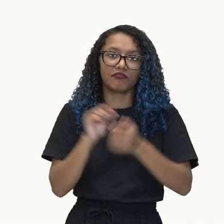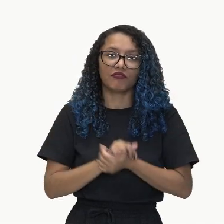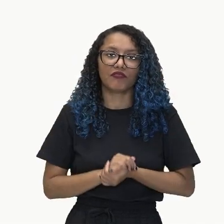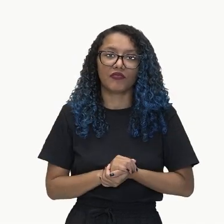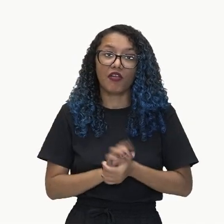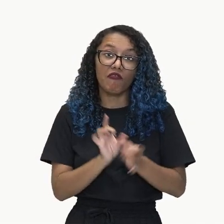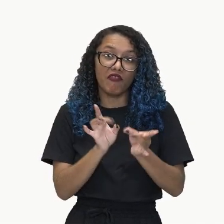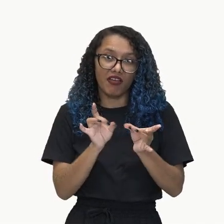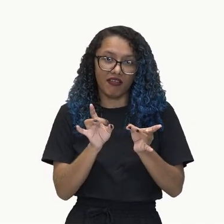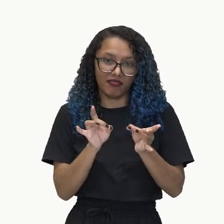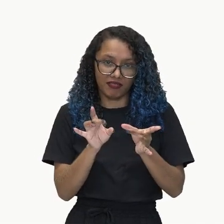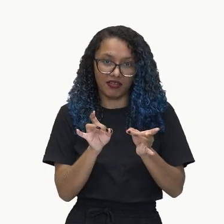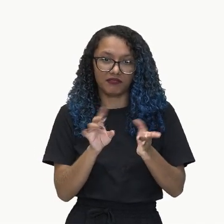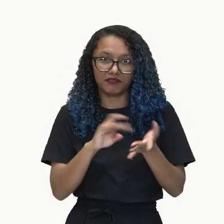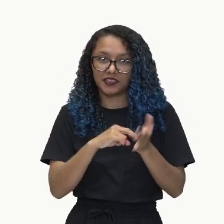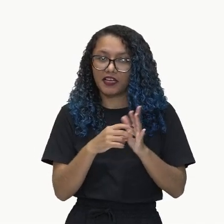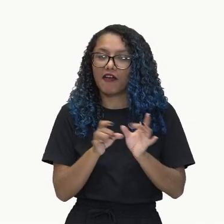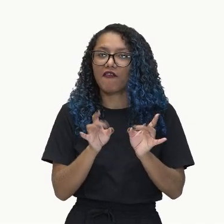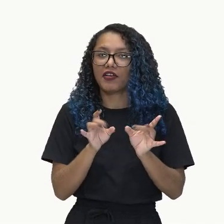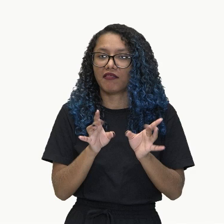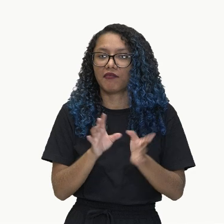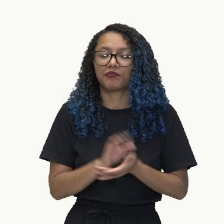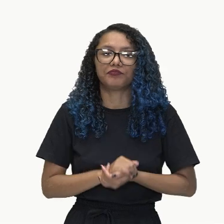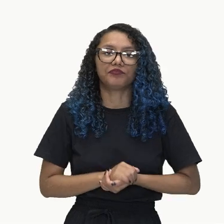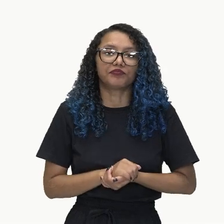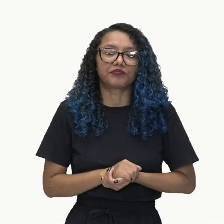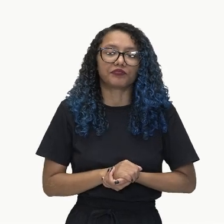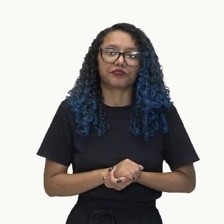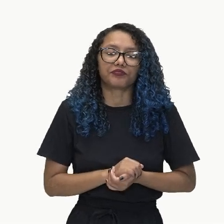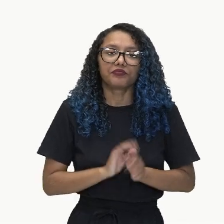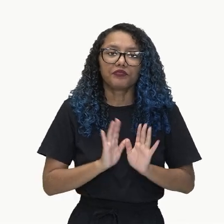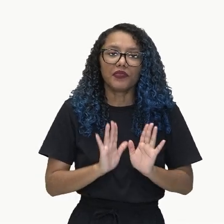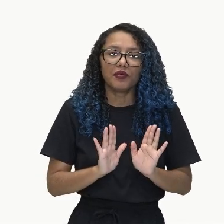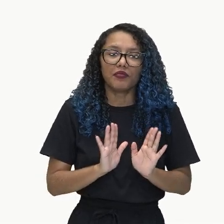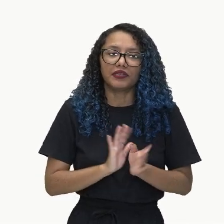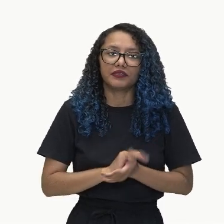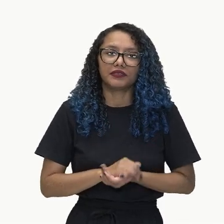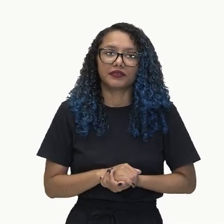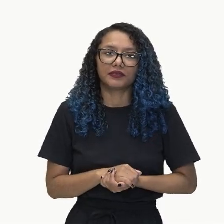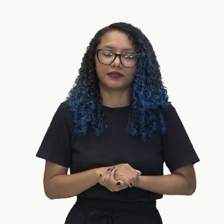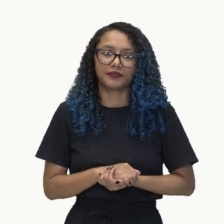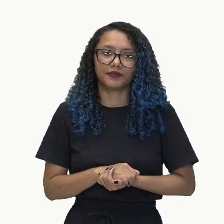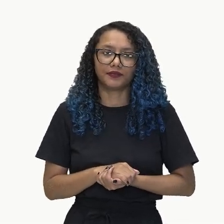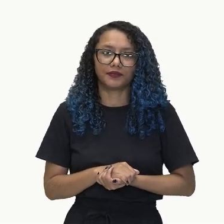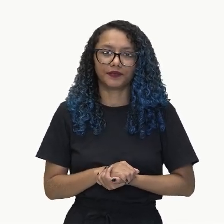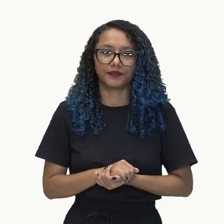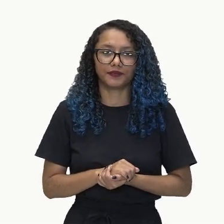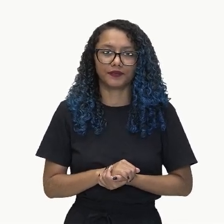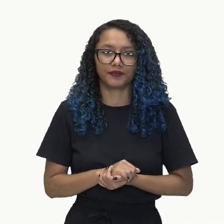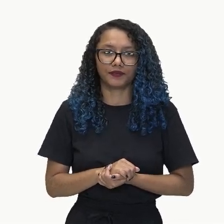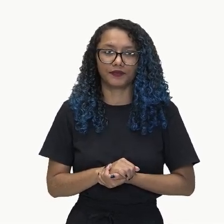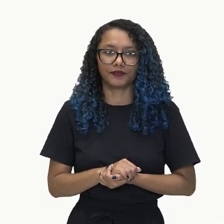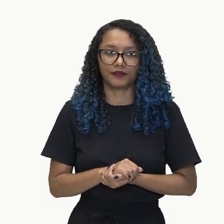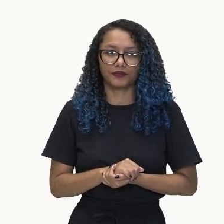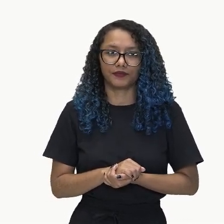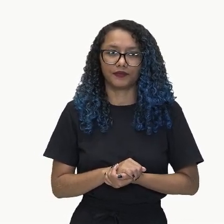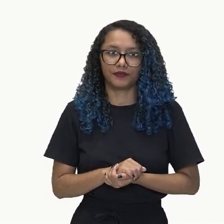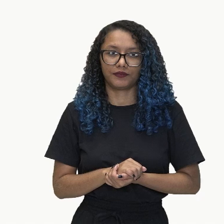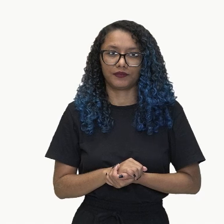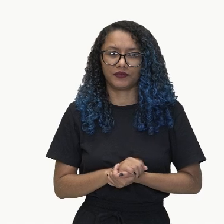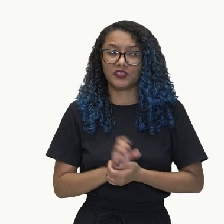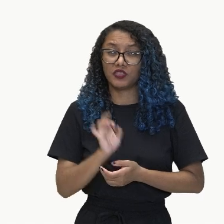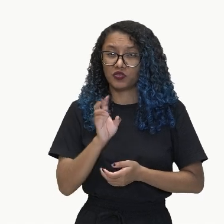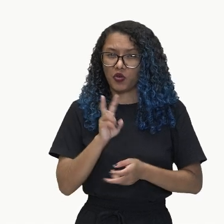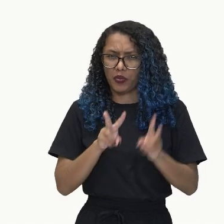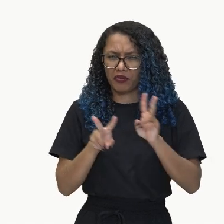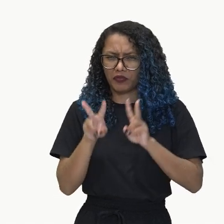enta Ok bom mas eu não chamo vocês somente para olhar e